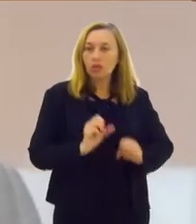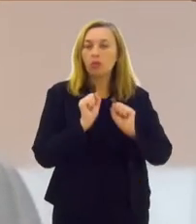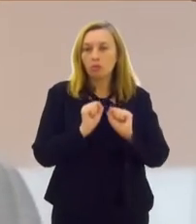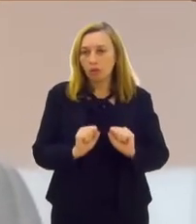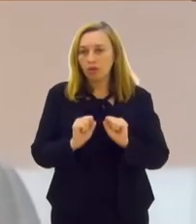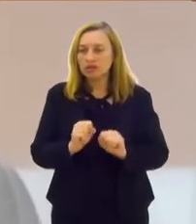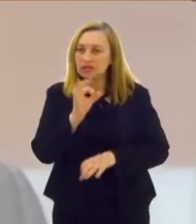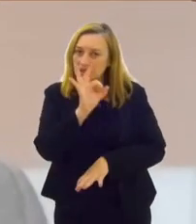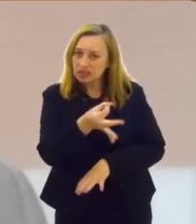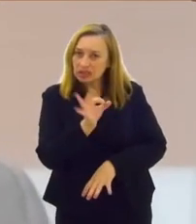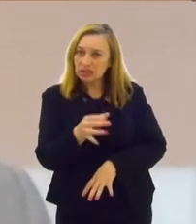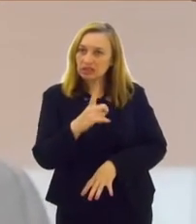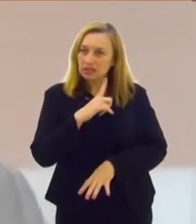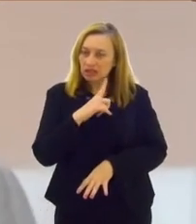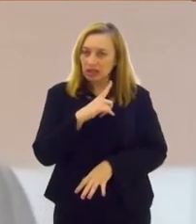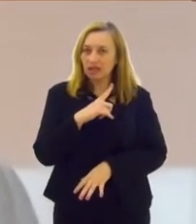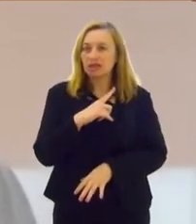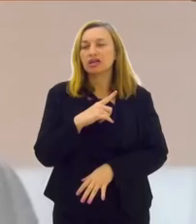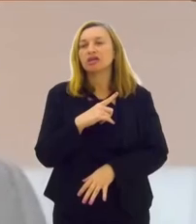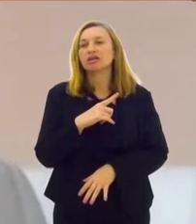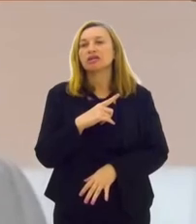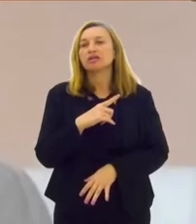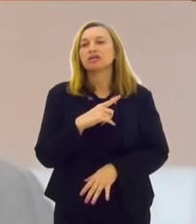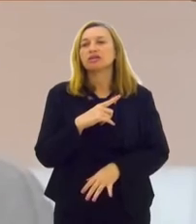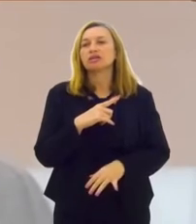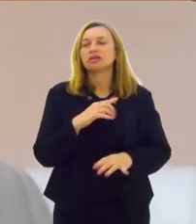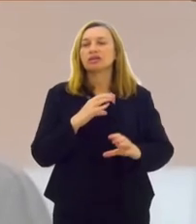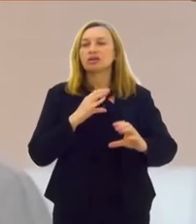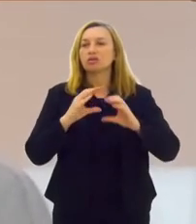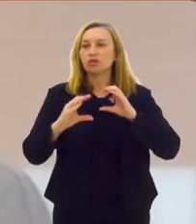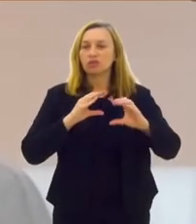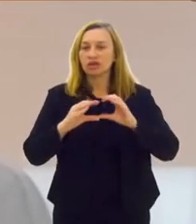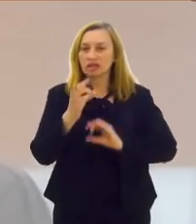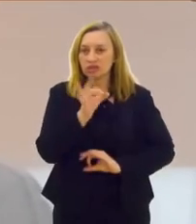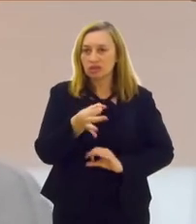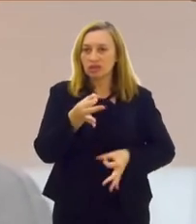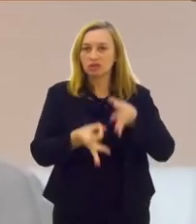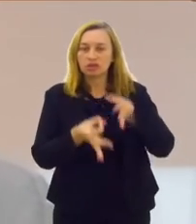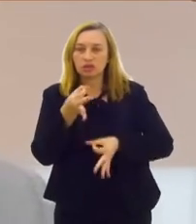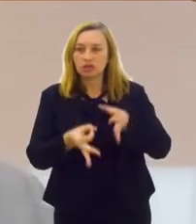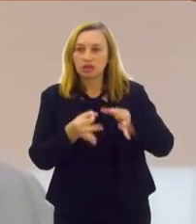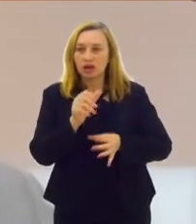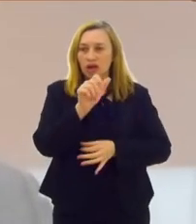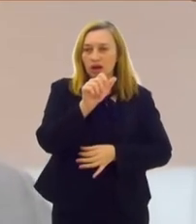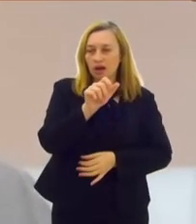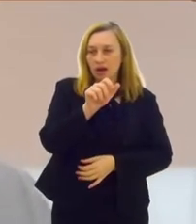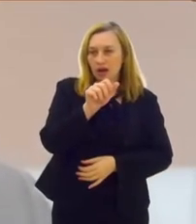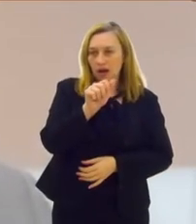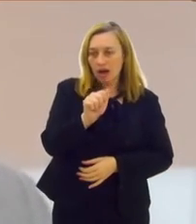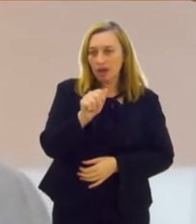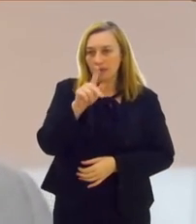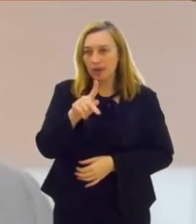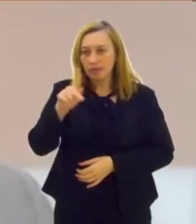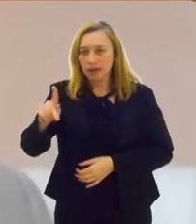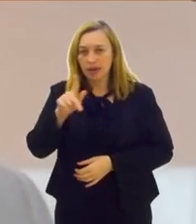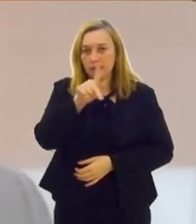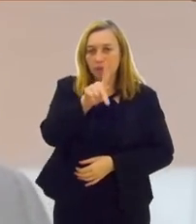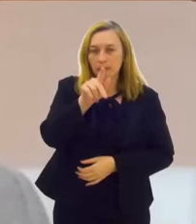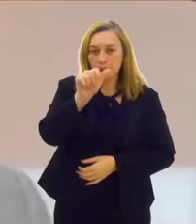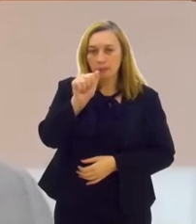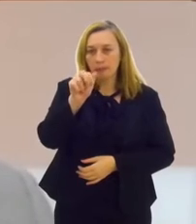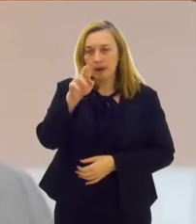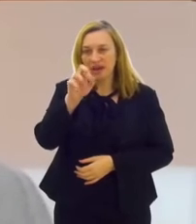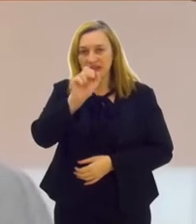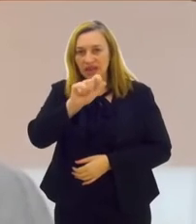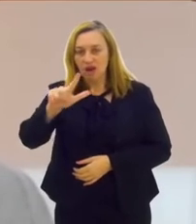ter certeza de que tem uma via expressa aí para se comunicar com o tribunal. Então, aplicativo Pardal é só o eleitor